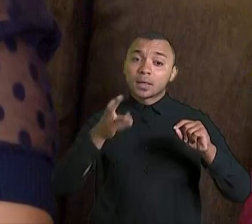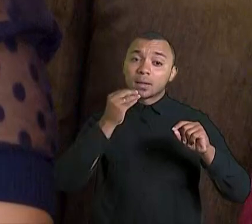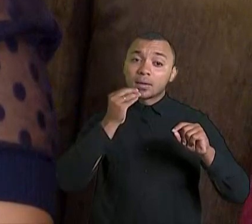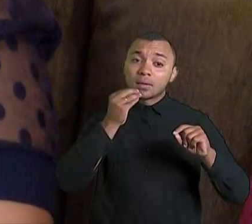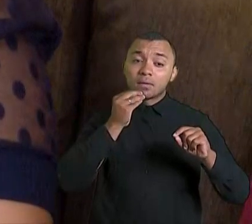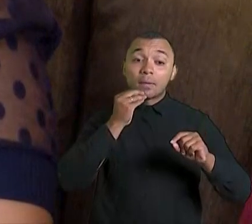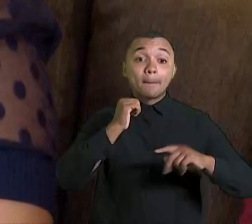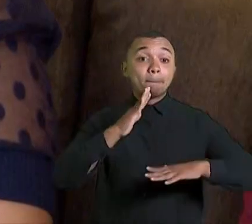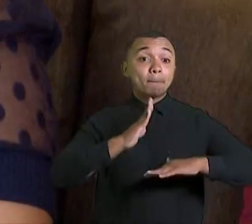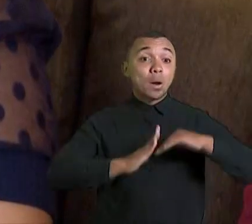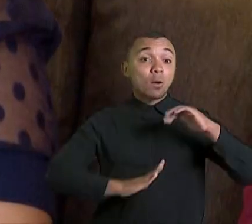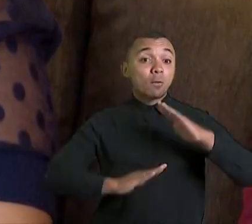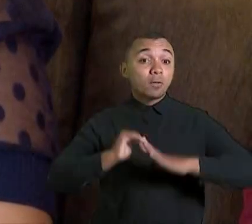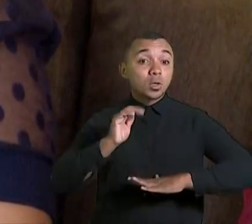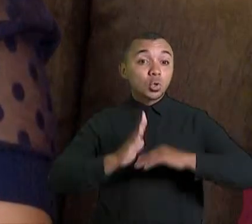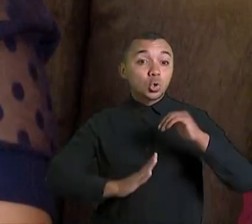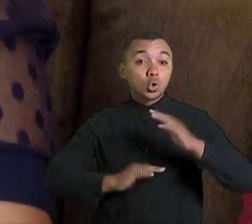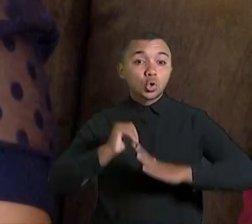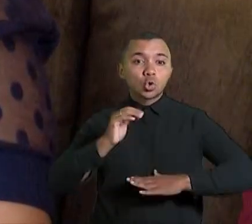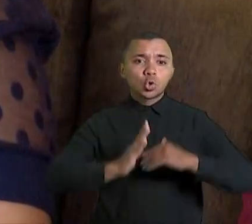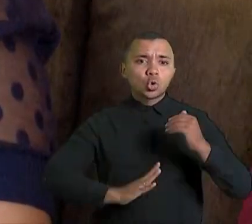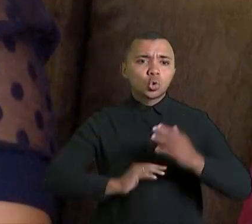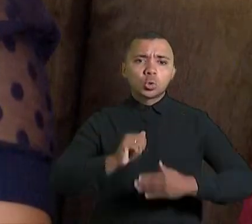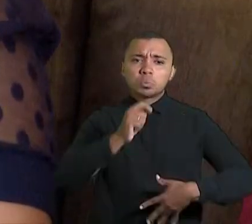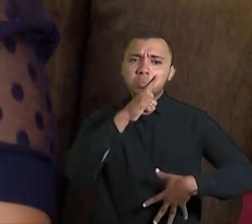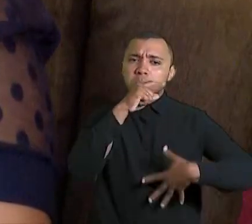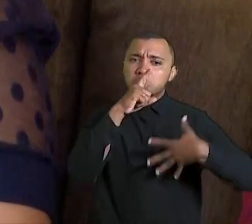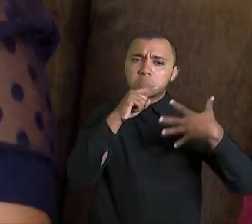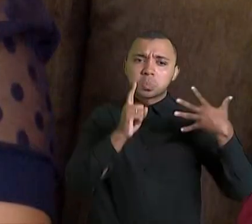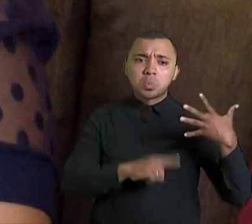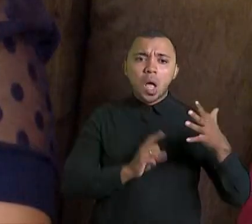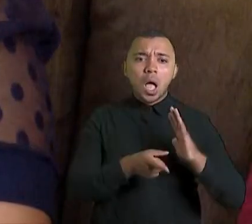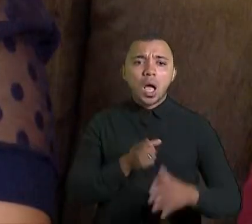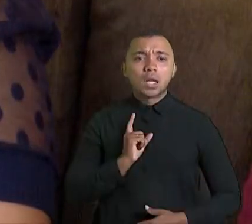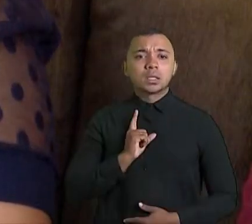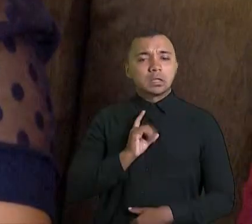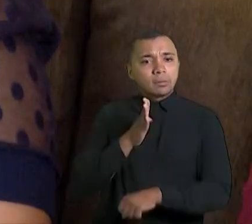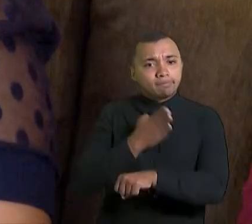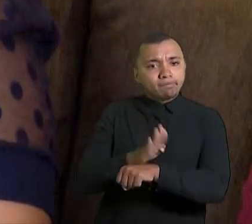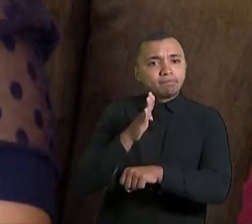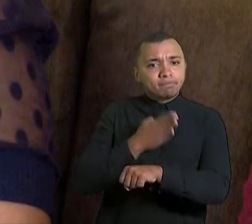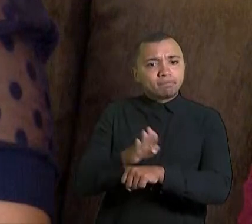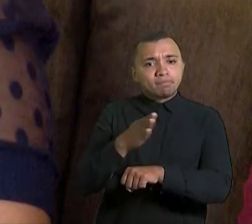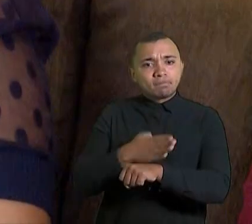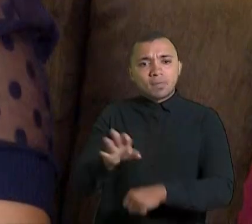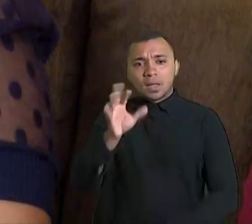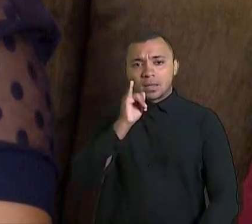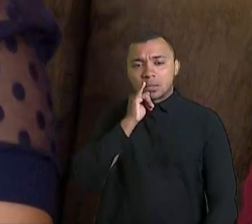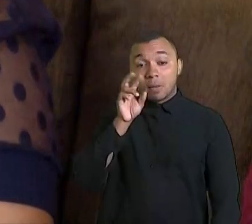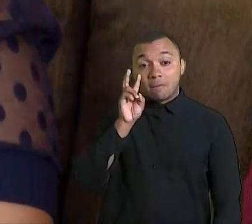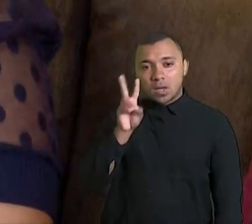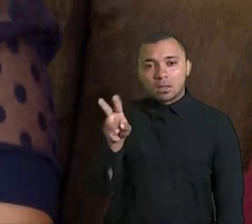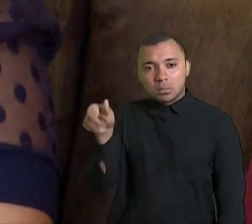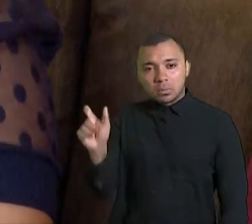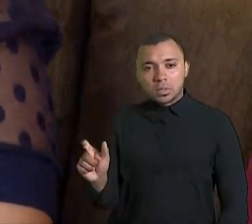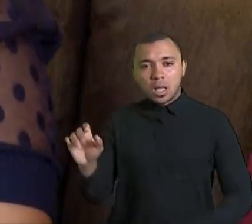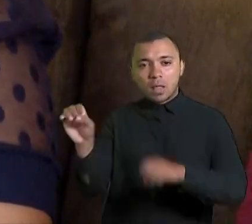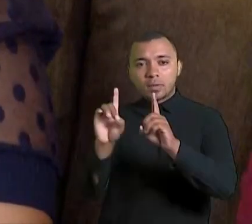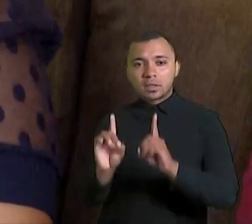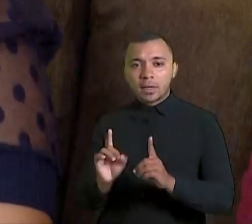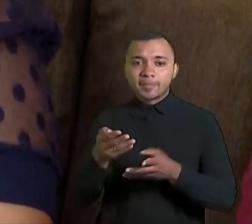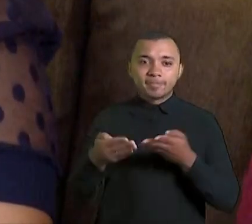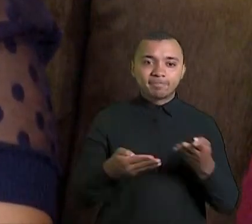treinamento. Muitos profissionais não sabem sequer guiar uma pessoa com deficiência, embora eles tentem bastante.